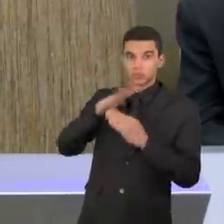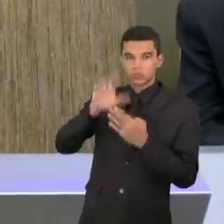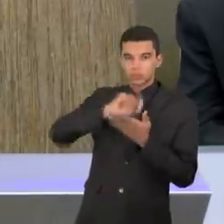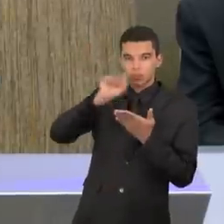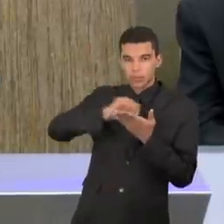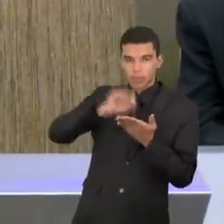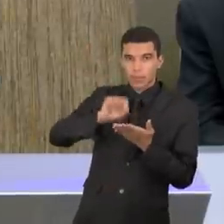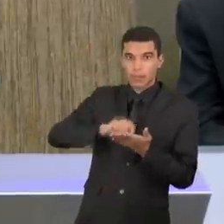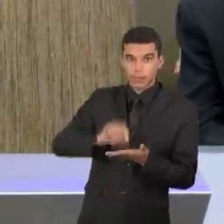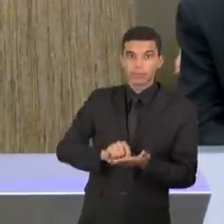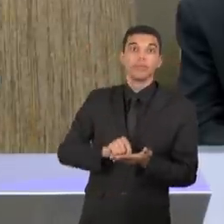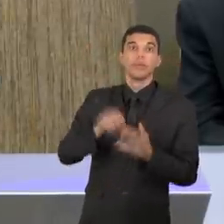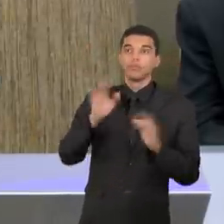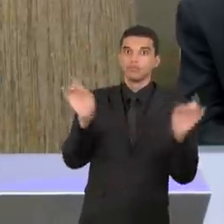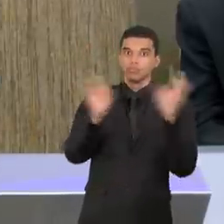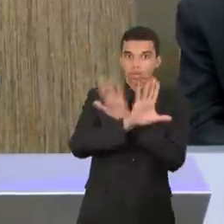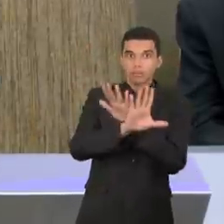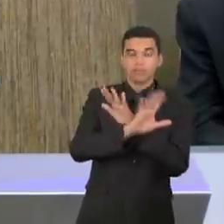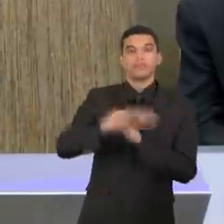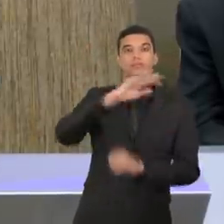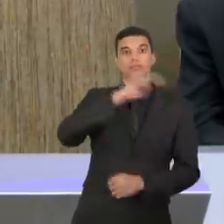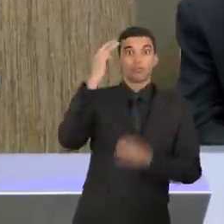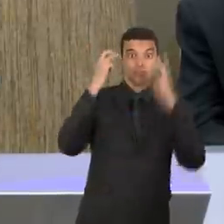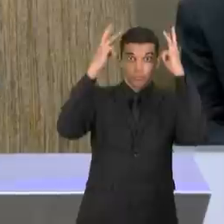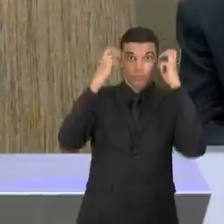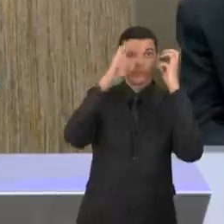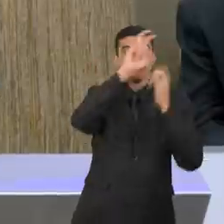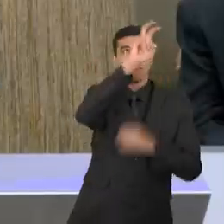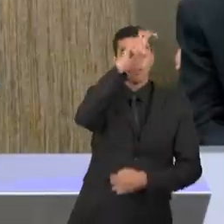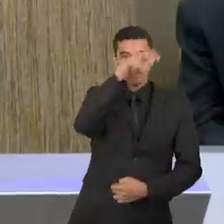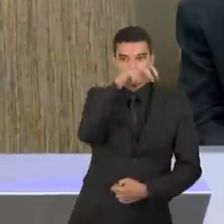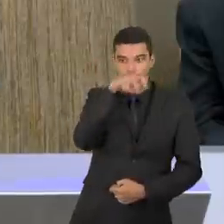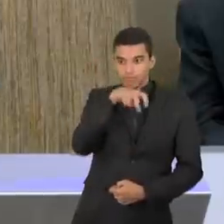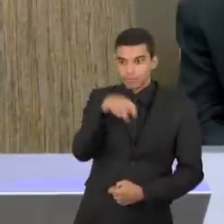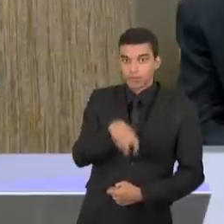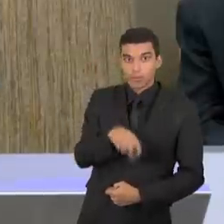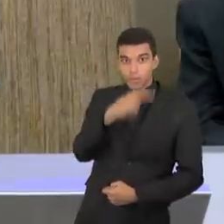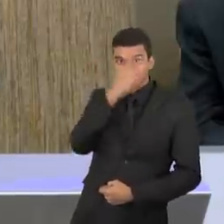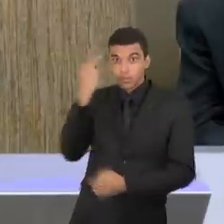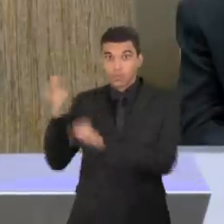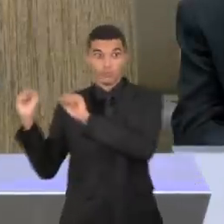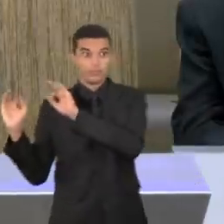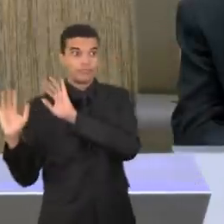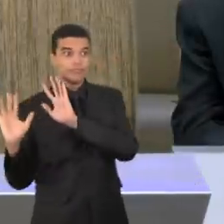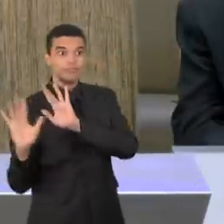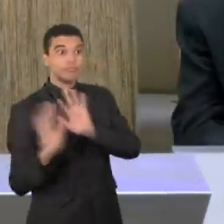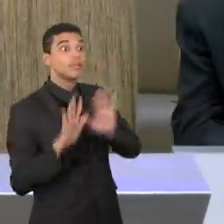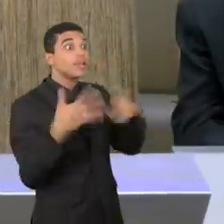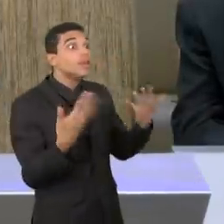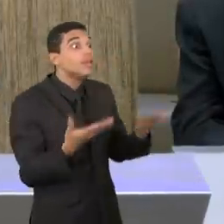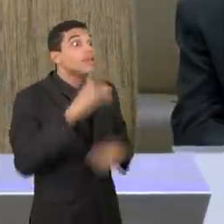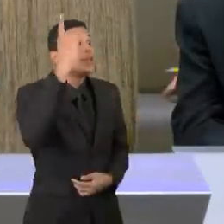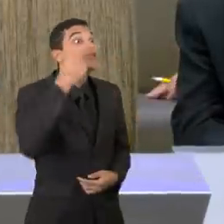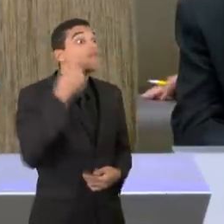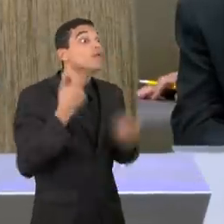respondeu a uma voz e disseram: todas as palavras que o Senhor tem